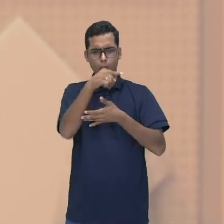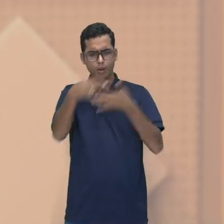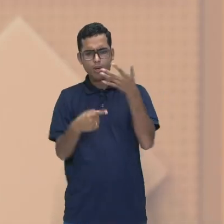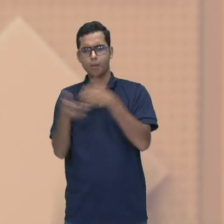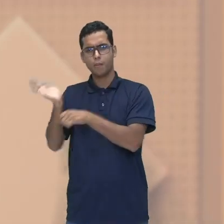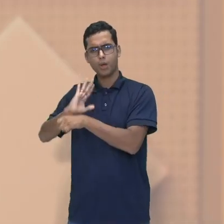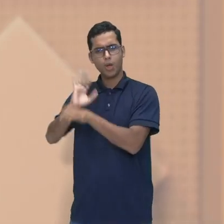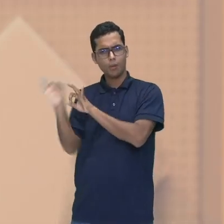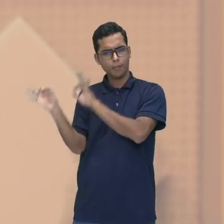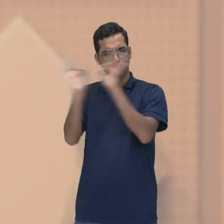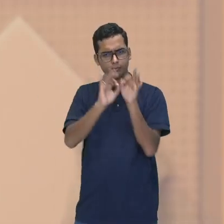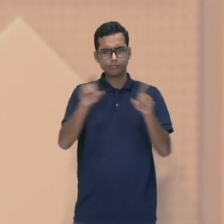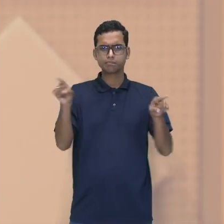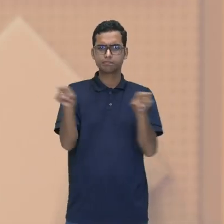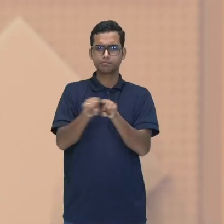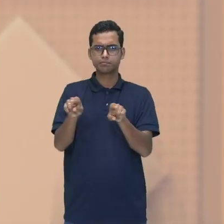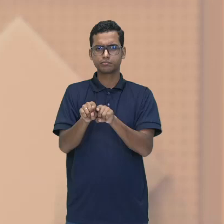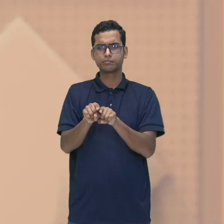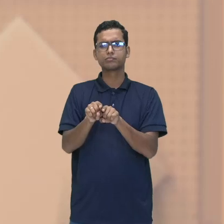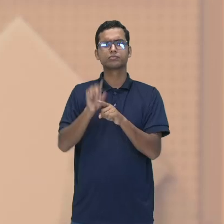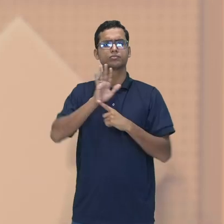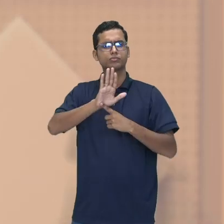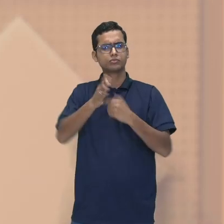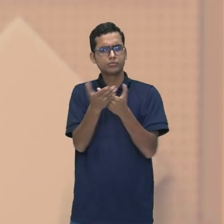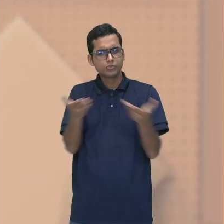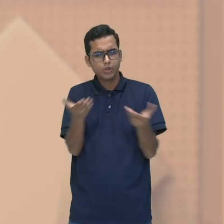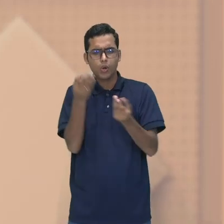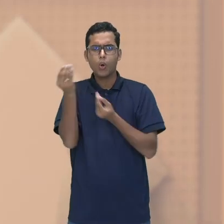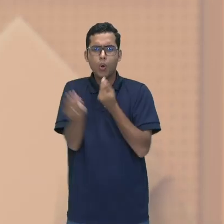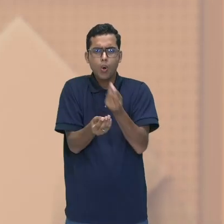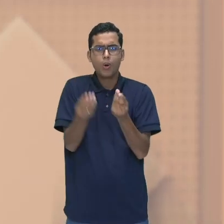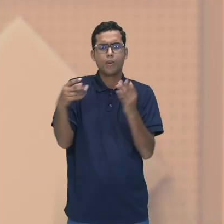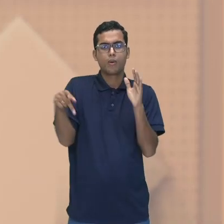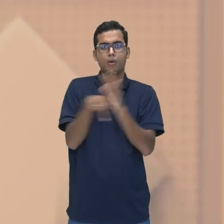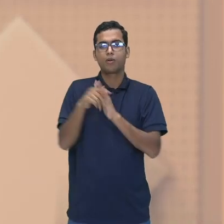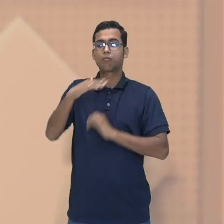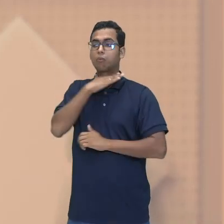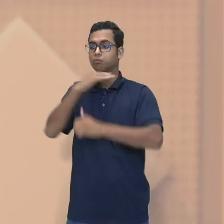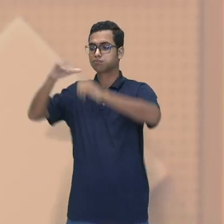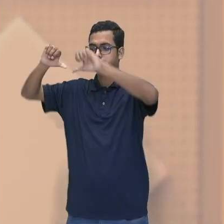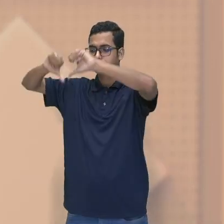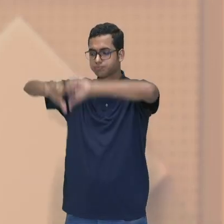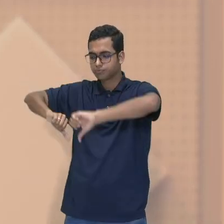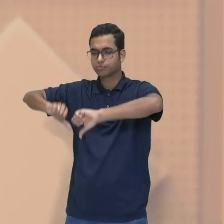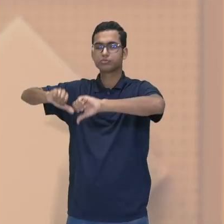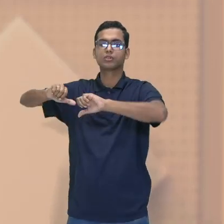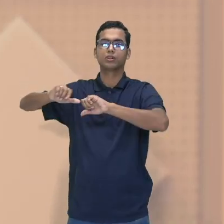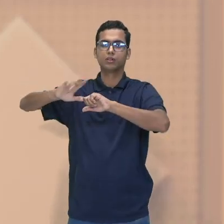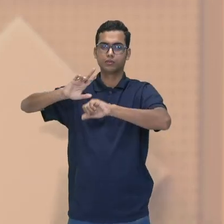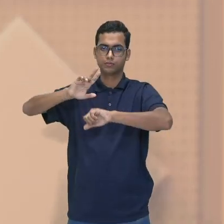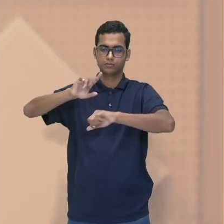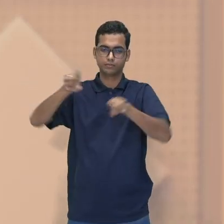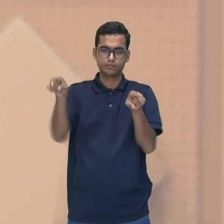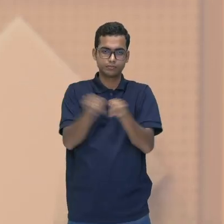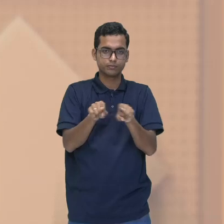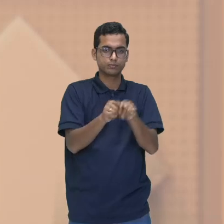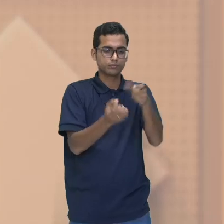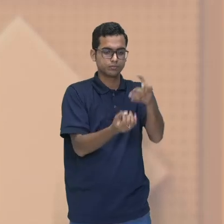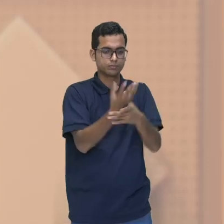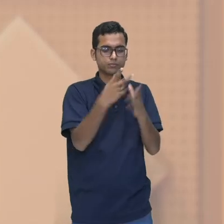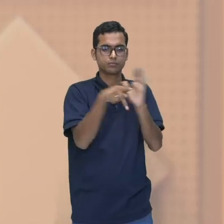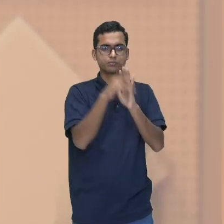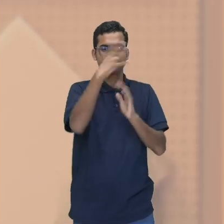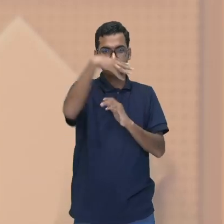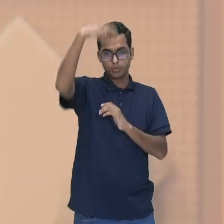animação, essa ilustração, que foi justamente para mostrar o enfraquecimento do feudalismo e a formação da monarquia, né, a